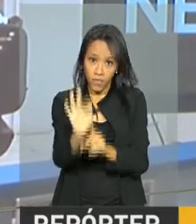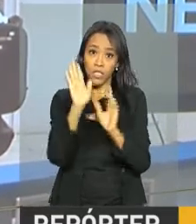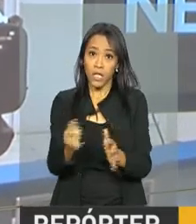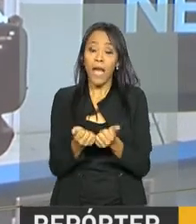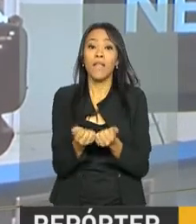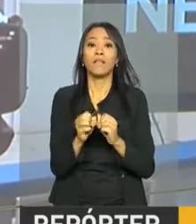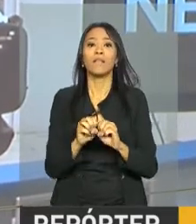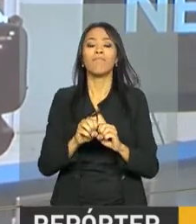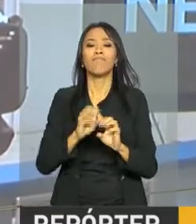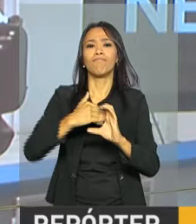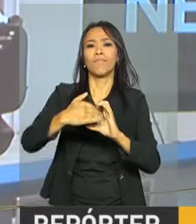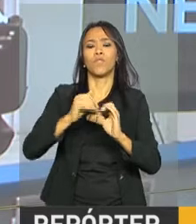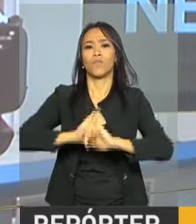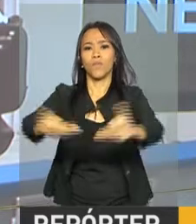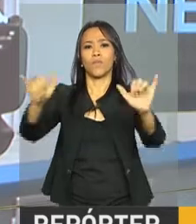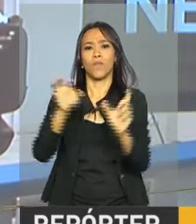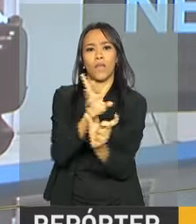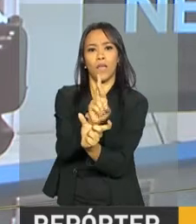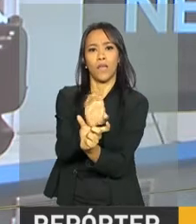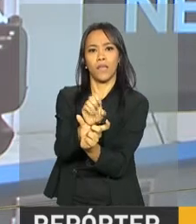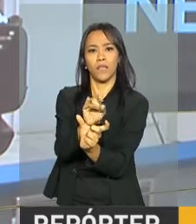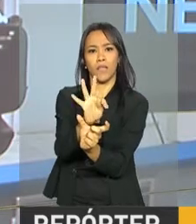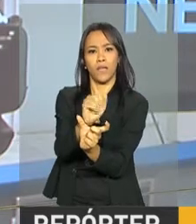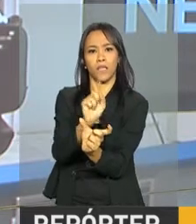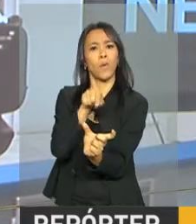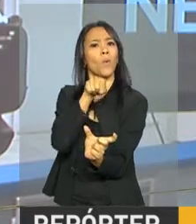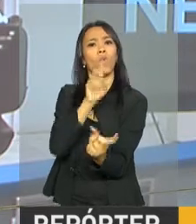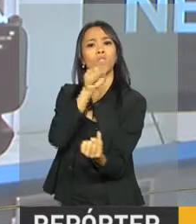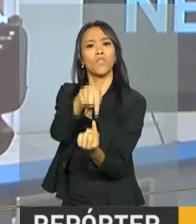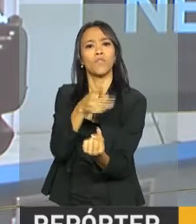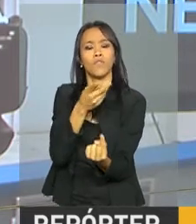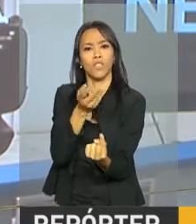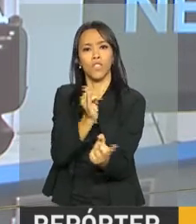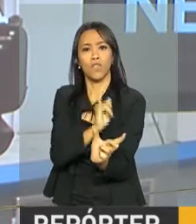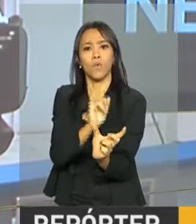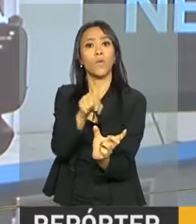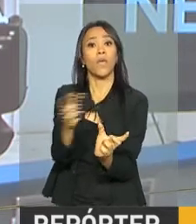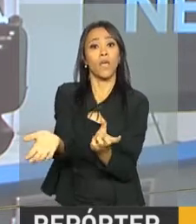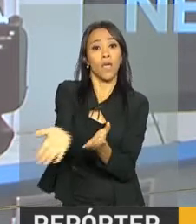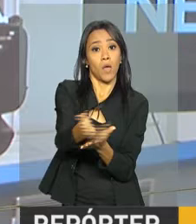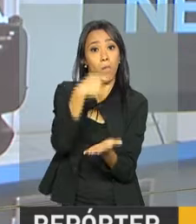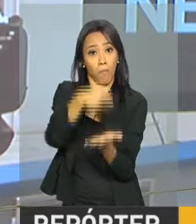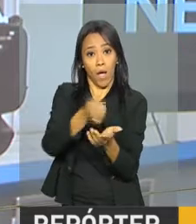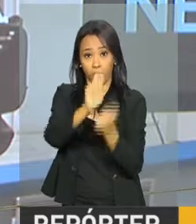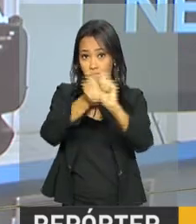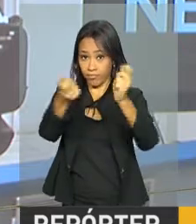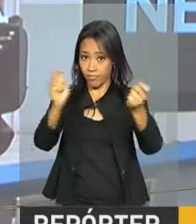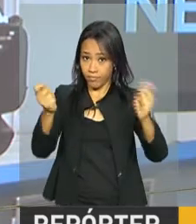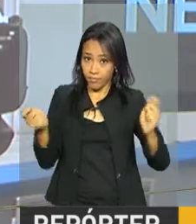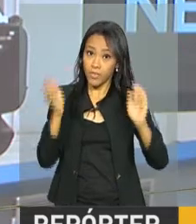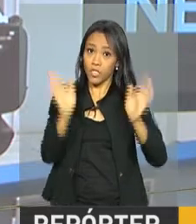declaração deve ser feita pela fonte pagadora com o objetivo de informar à Receita os rendimentos pagos às